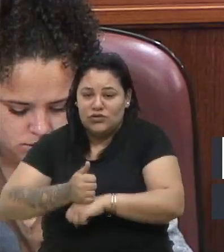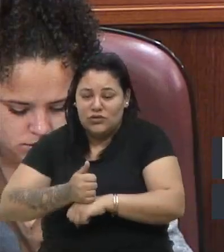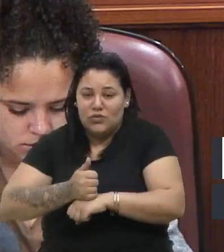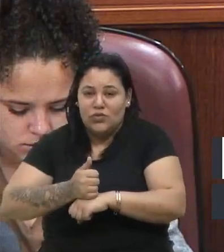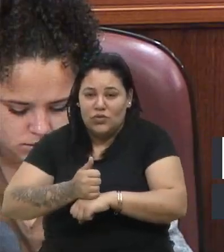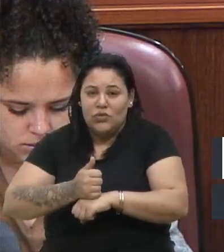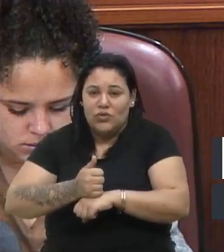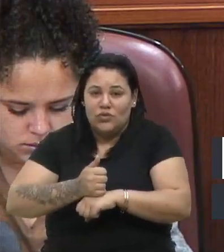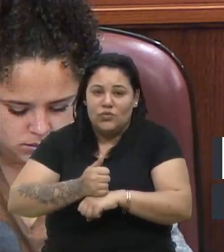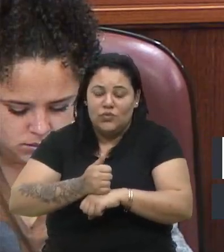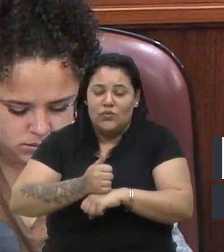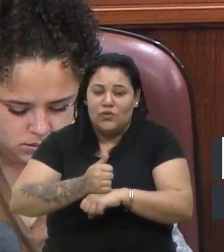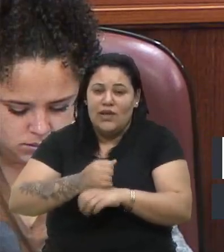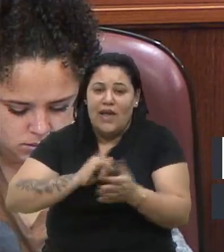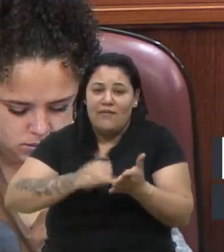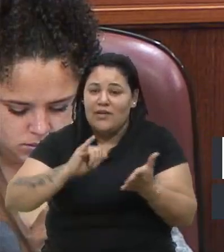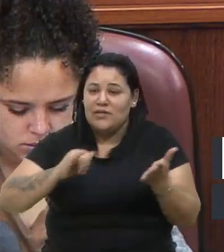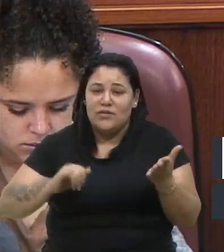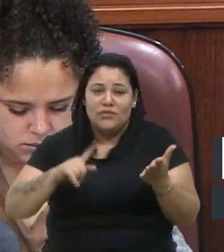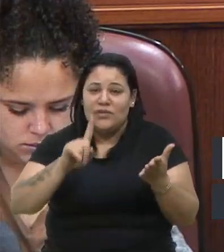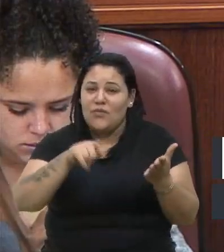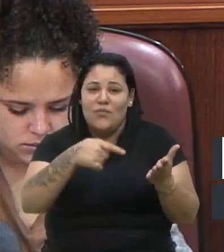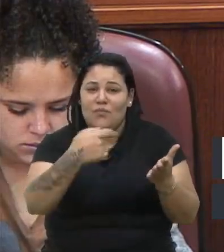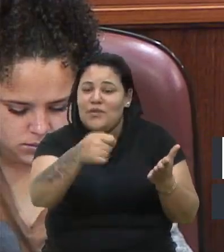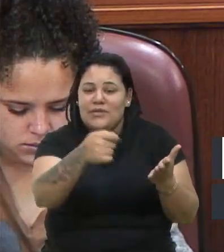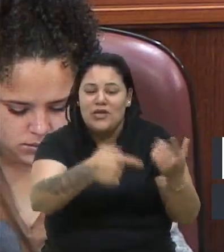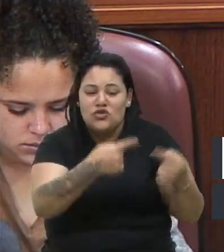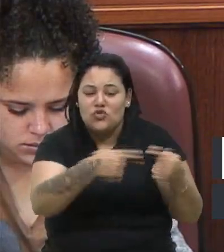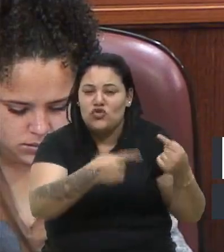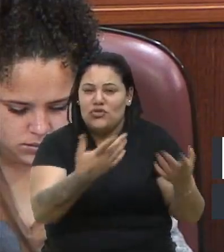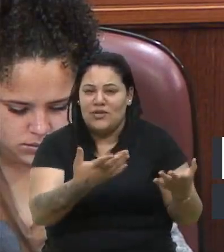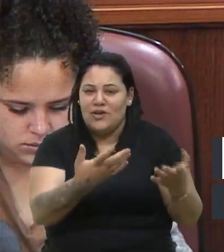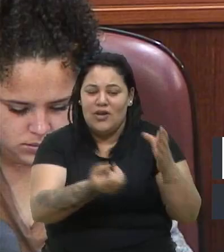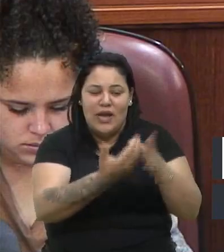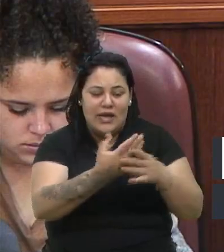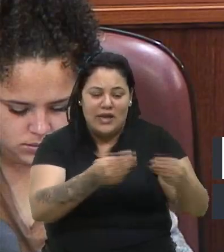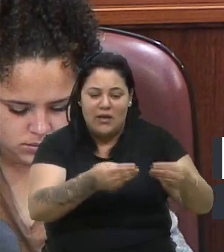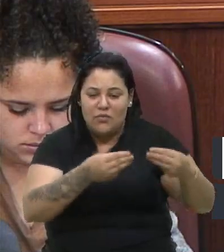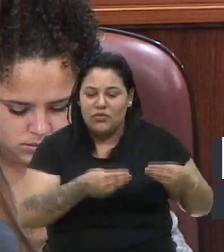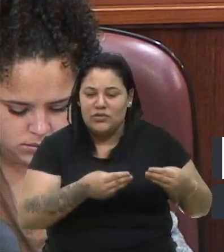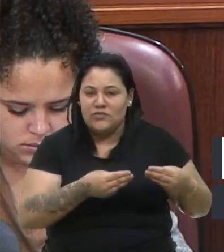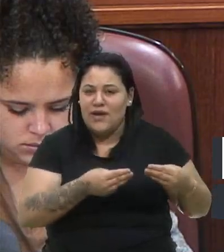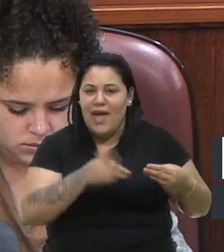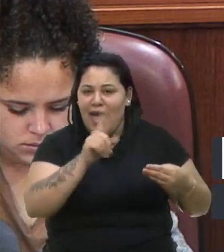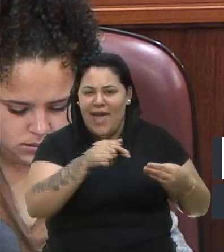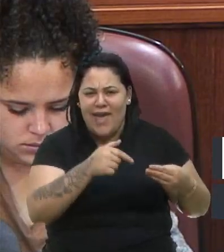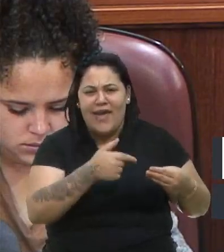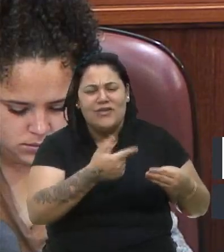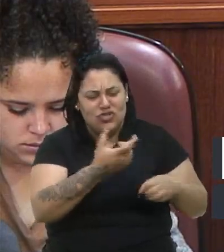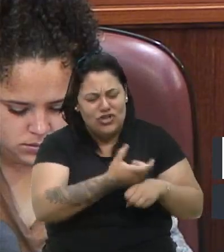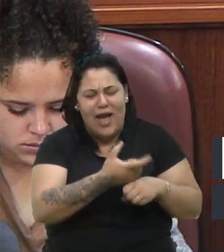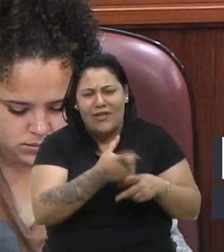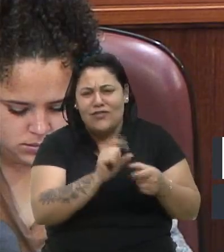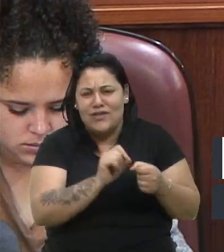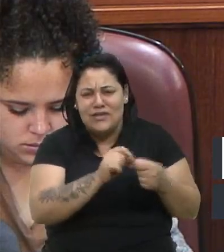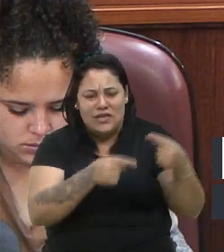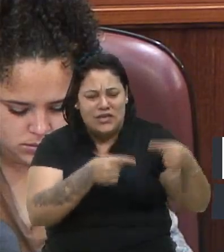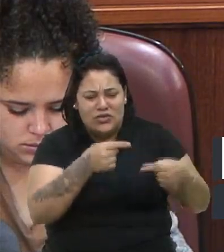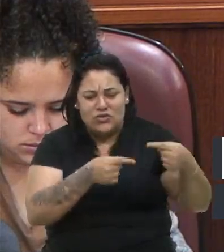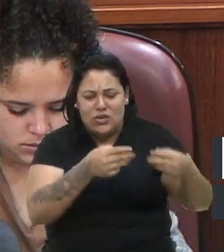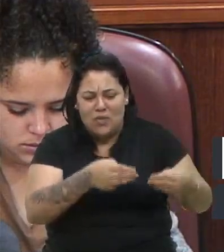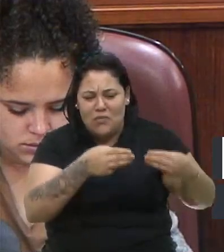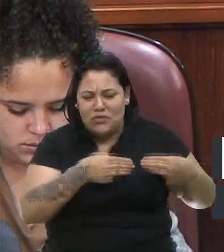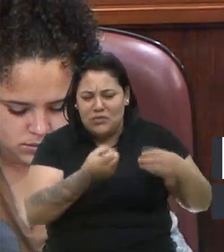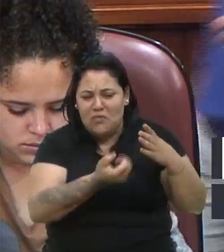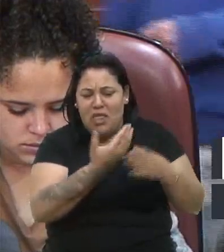gente discutir. Isso é um assinte, ter que fazer moção para discutir reposição inflacionária para qualquer trabalhador e trabalhadora.